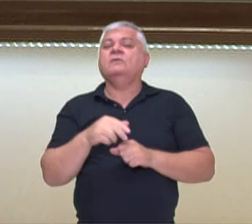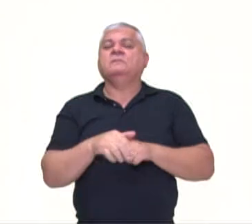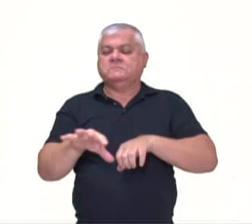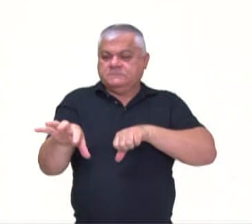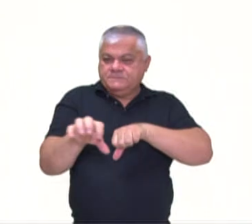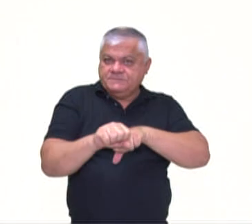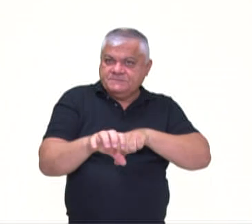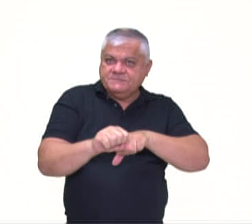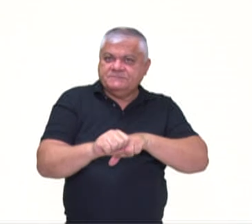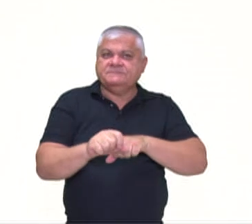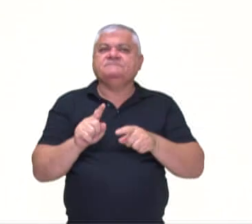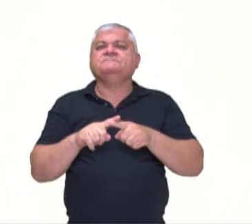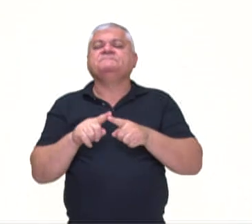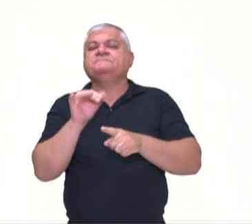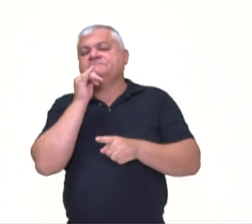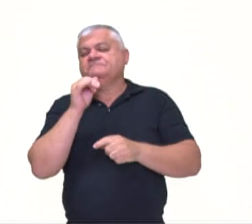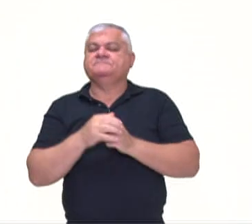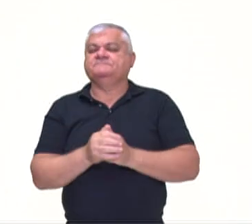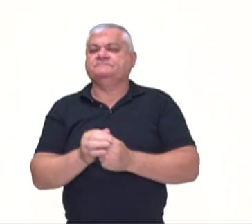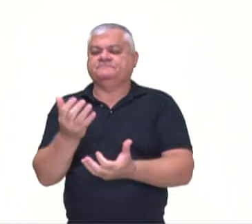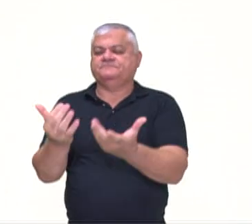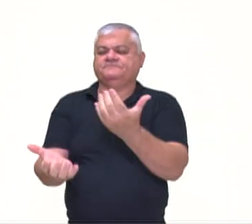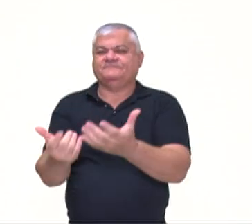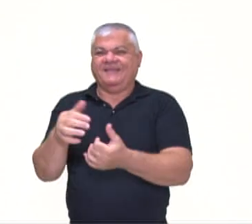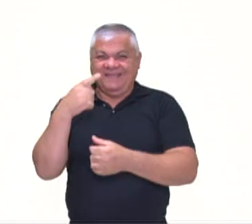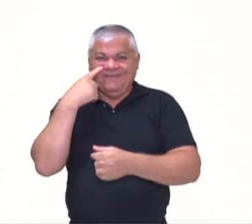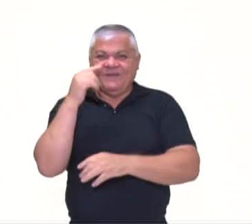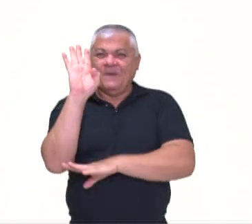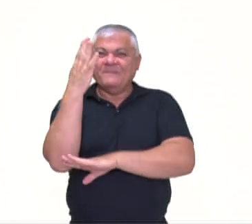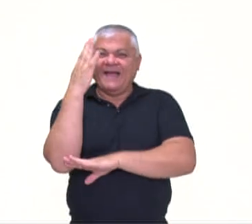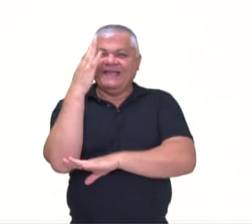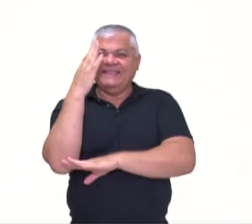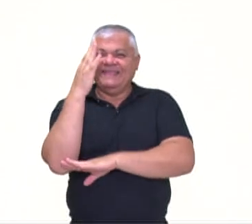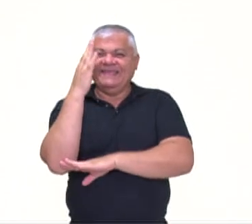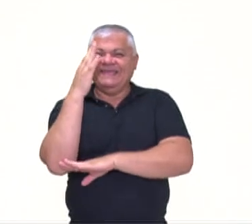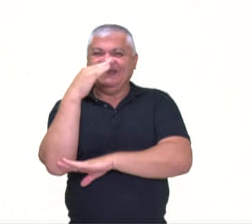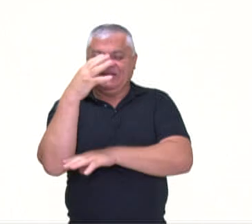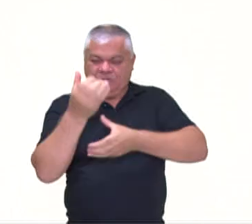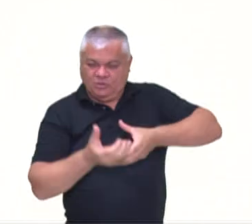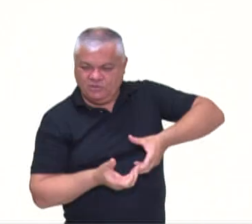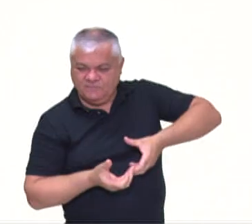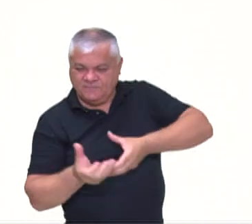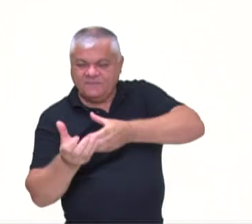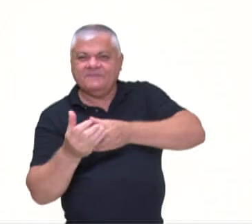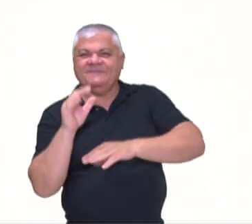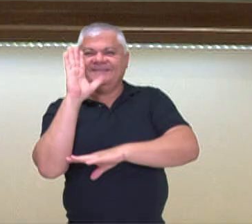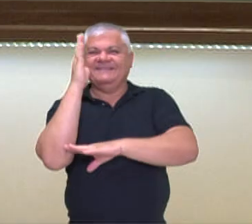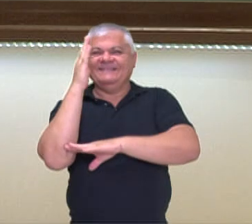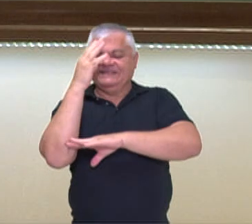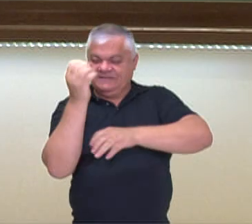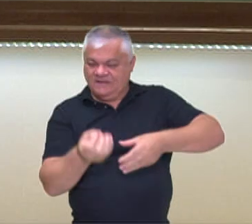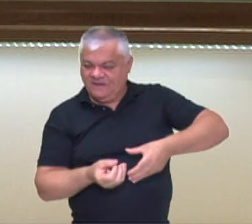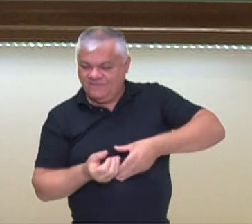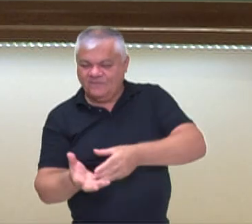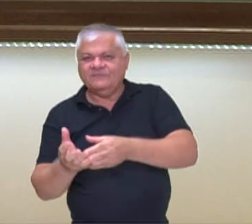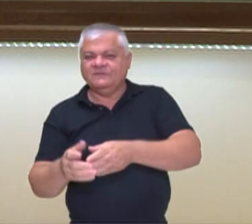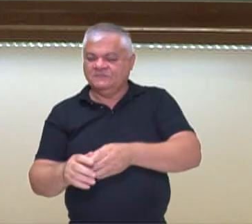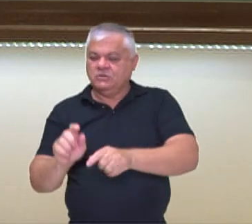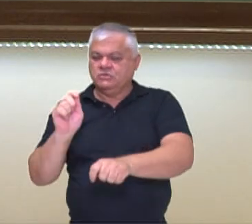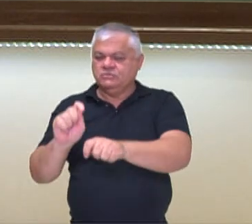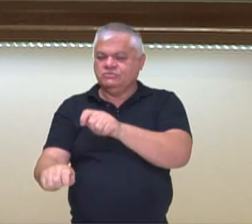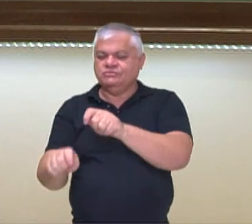representação de um fogão a lenha, tá? Vocês já viram, né? Já perceberam que quando você acende o fogão a lenha,